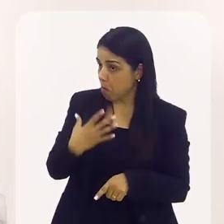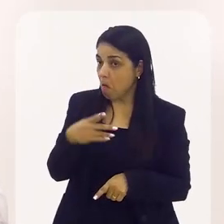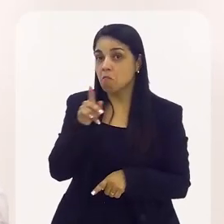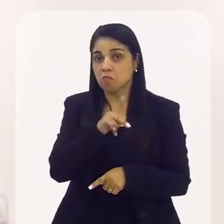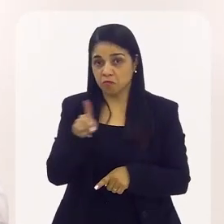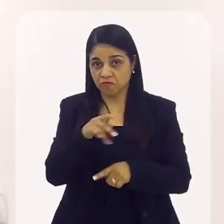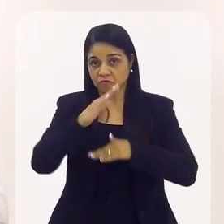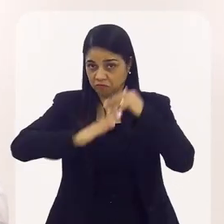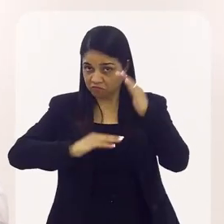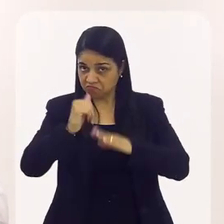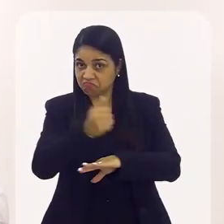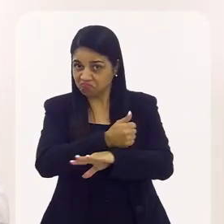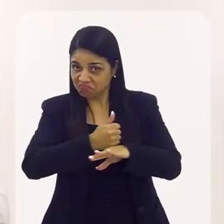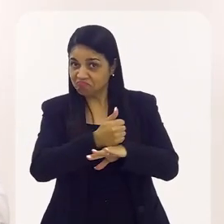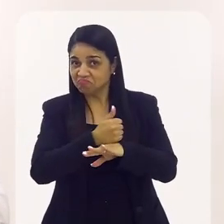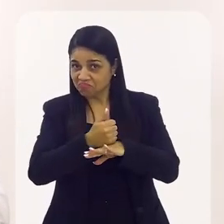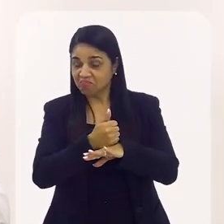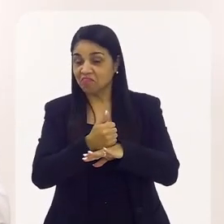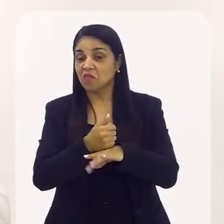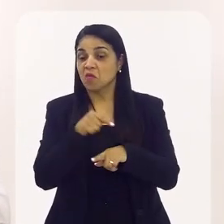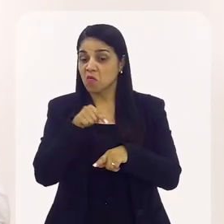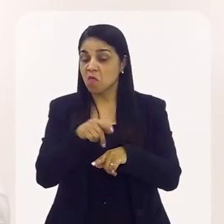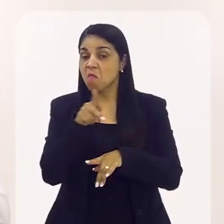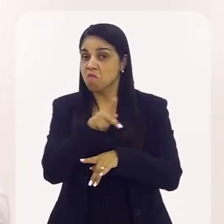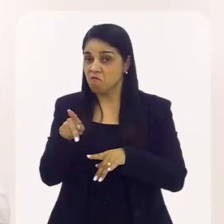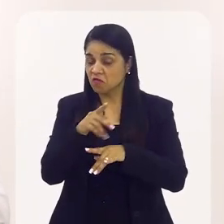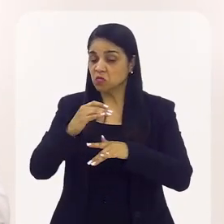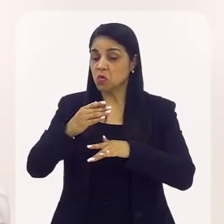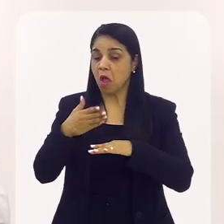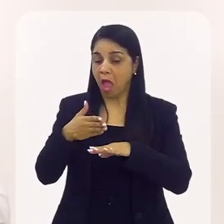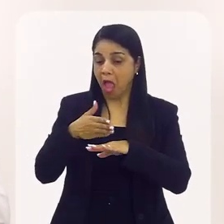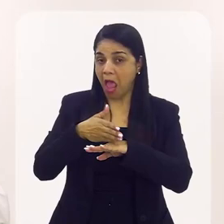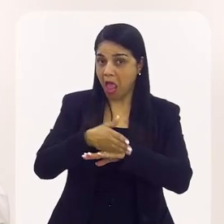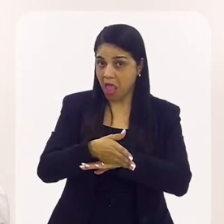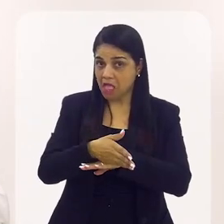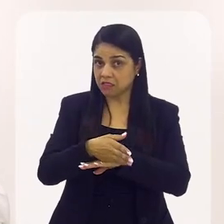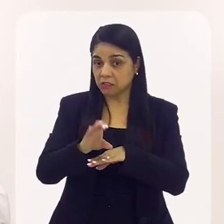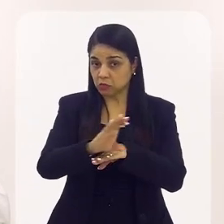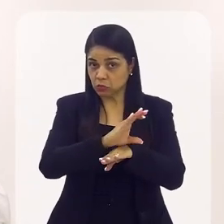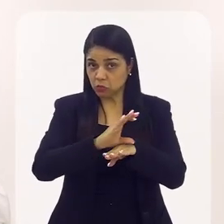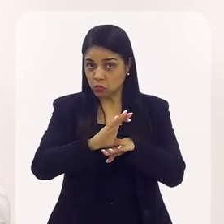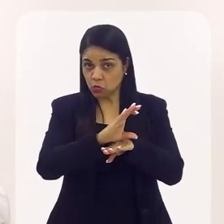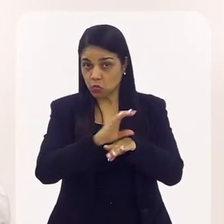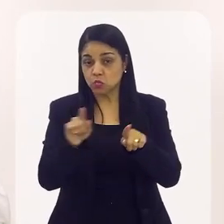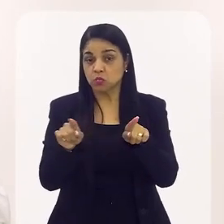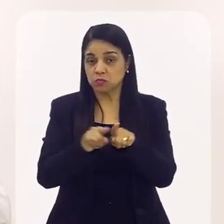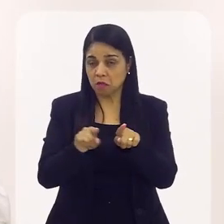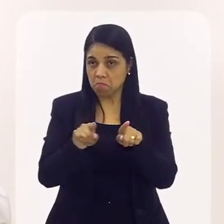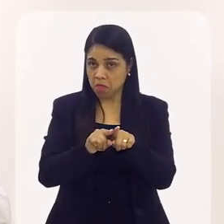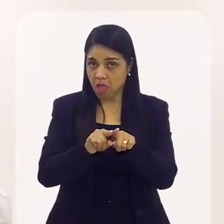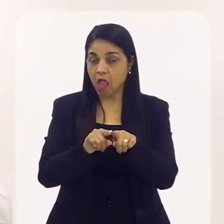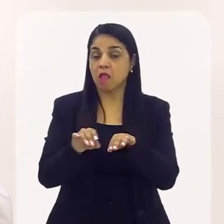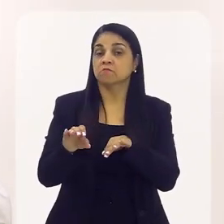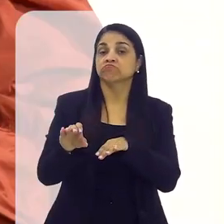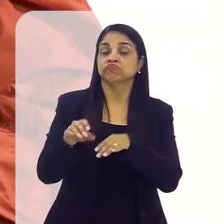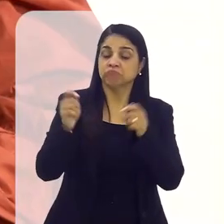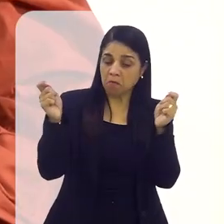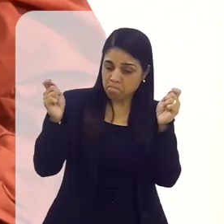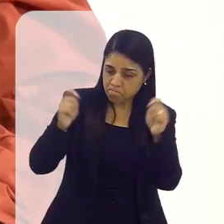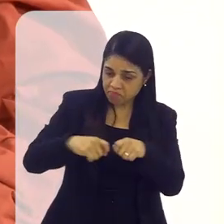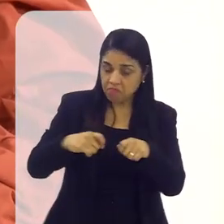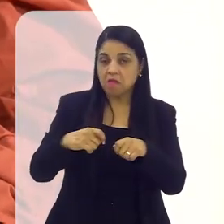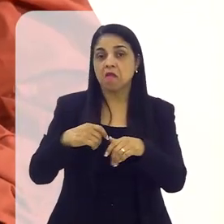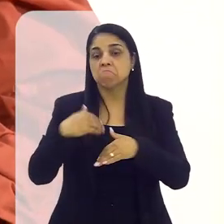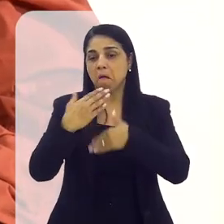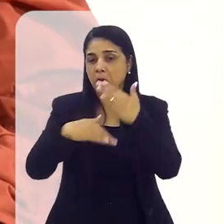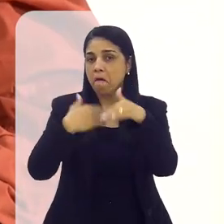também é bom para o professor, né? O professor, então, que ele entra, ele é também, ele passa